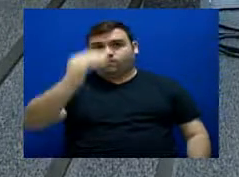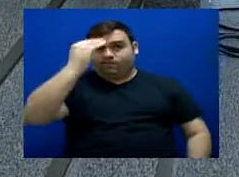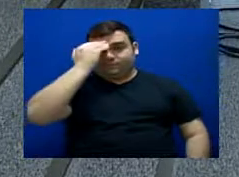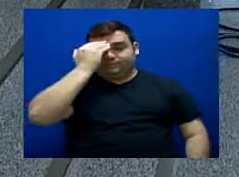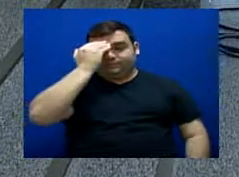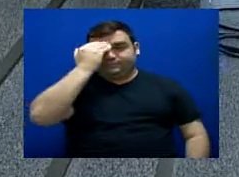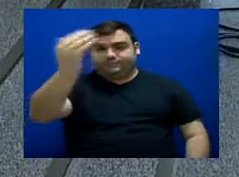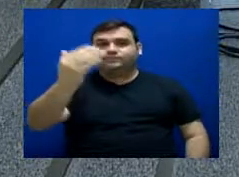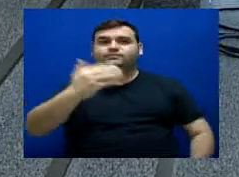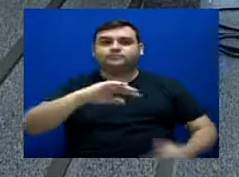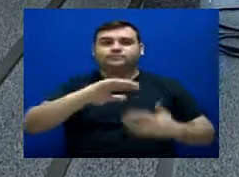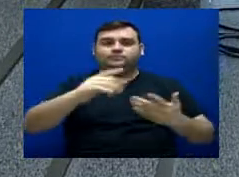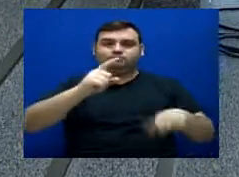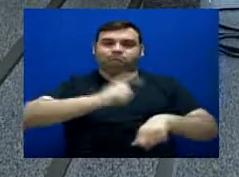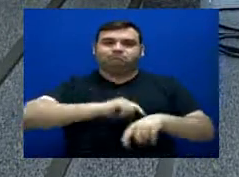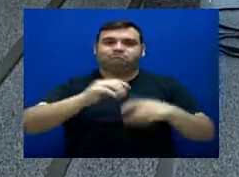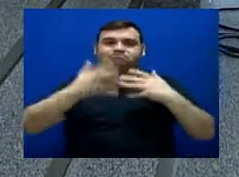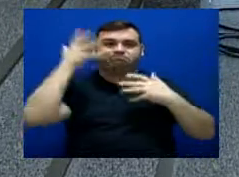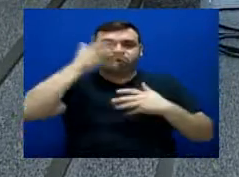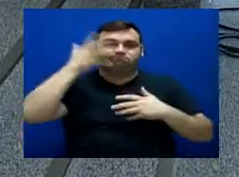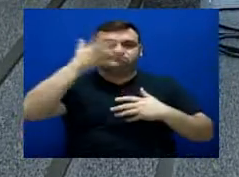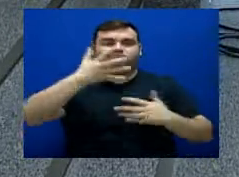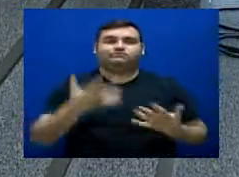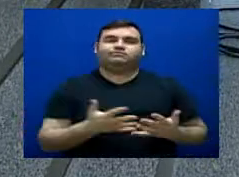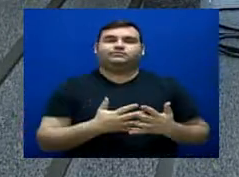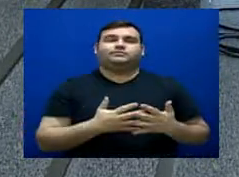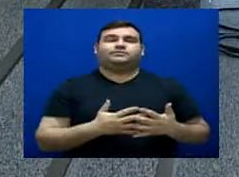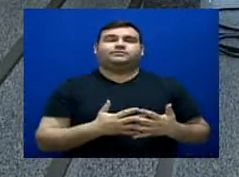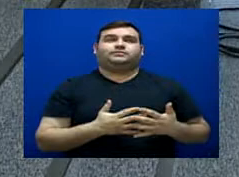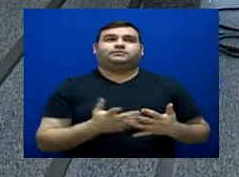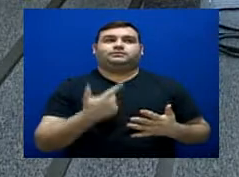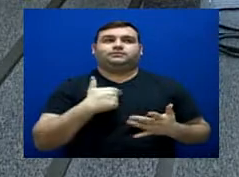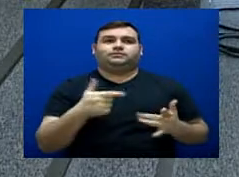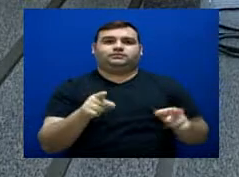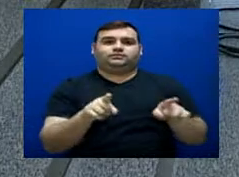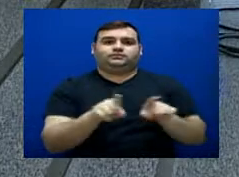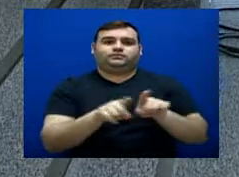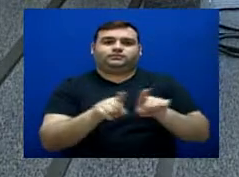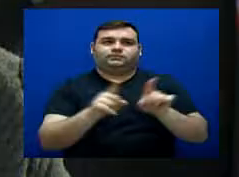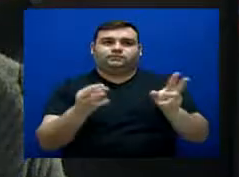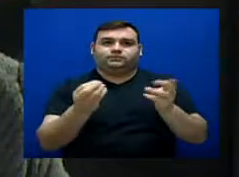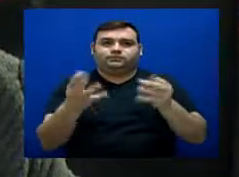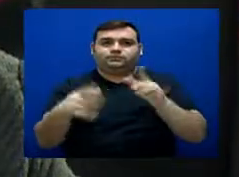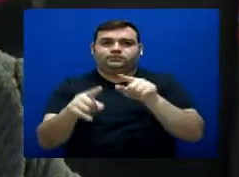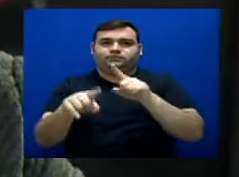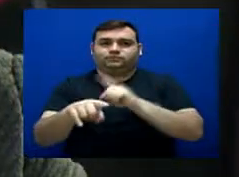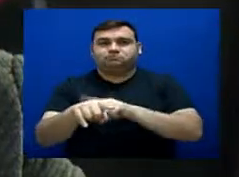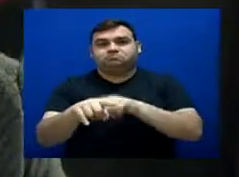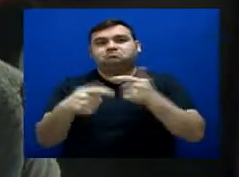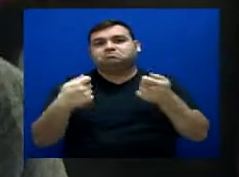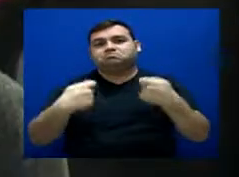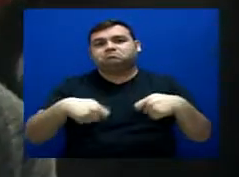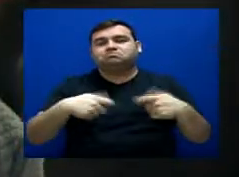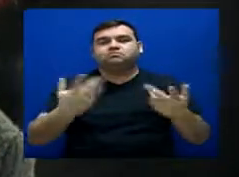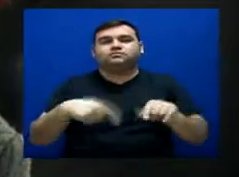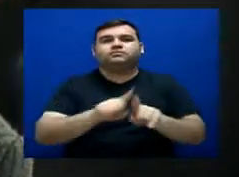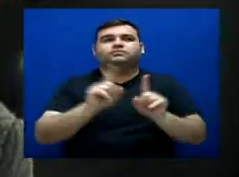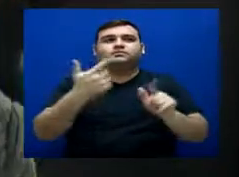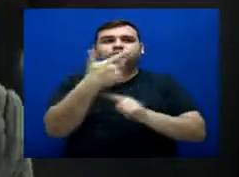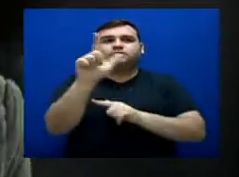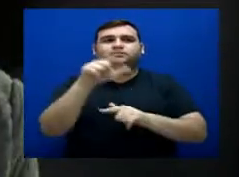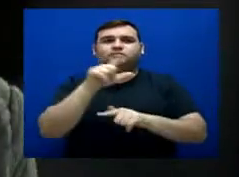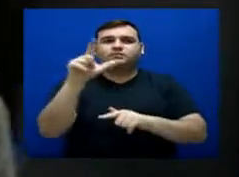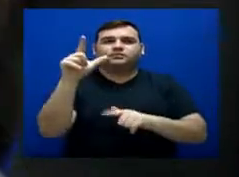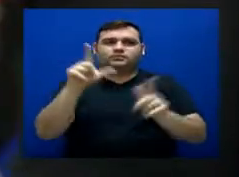Obrigada pela parte, vereador. Utilizo também a cedo o tempo, se for necessário. O senhor tem